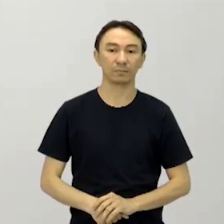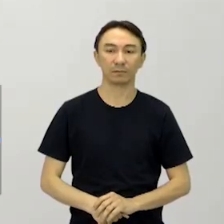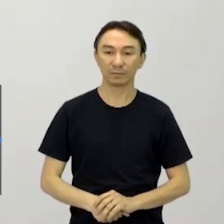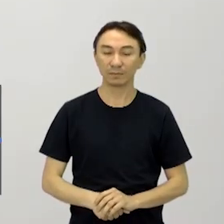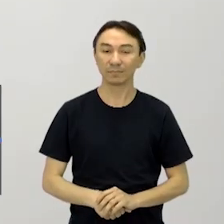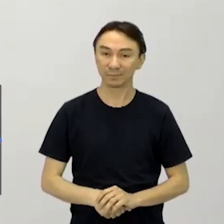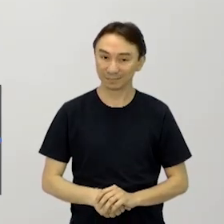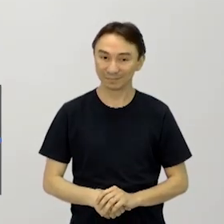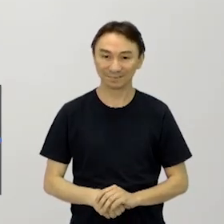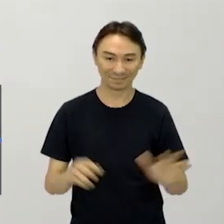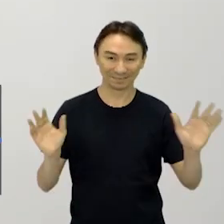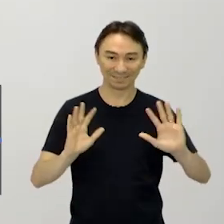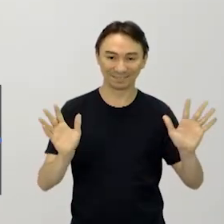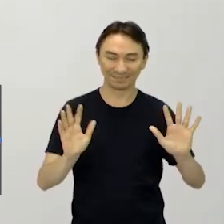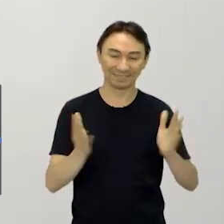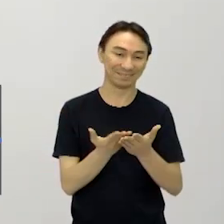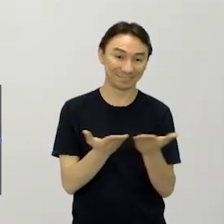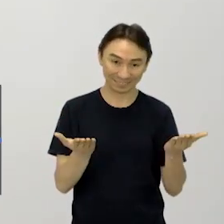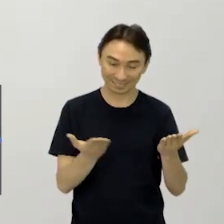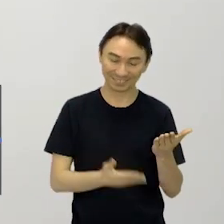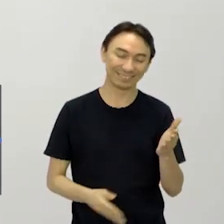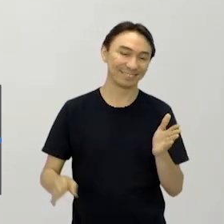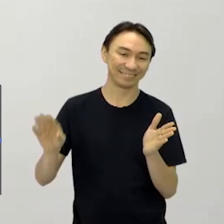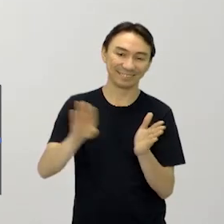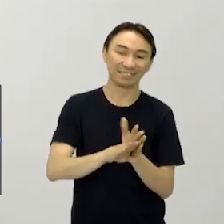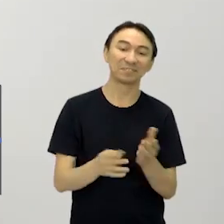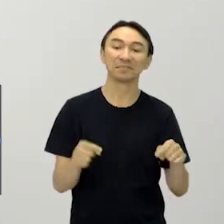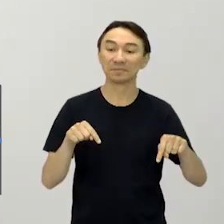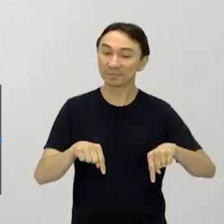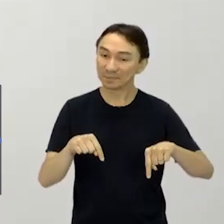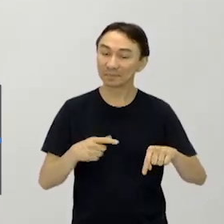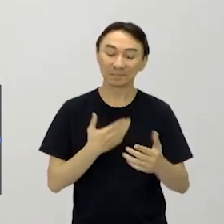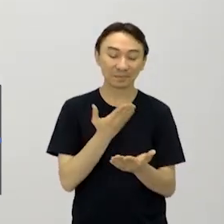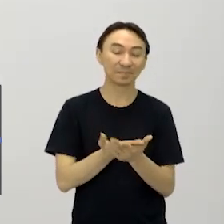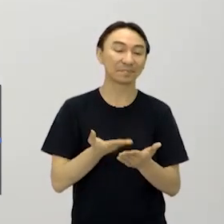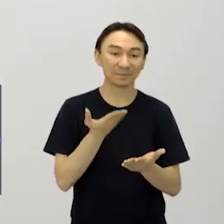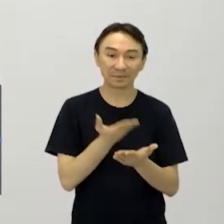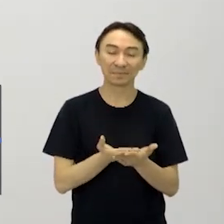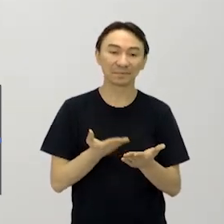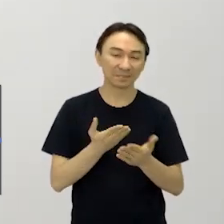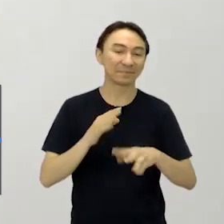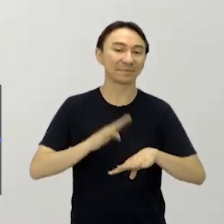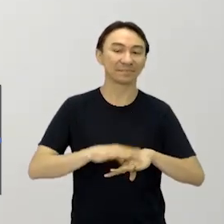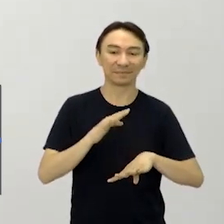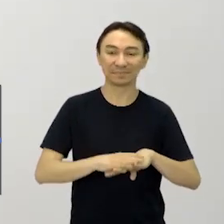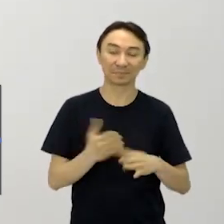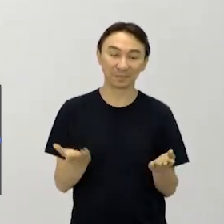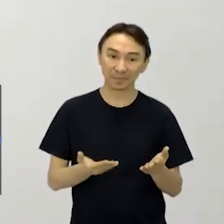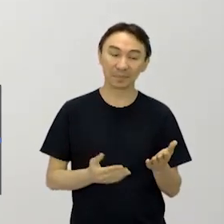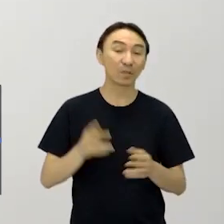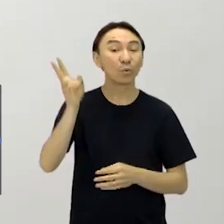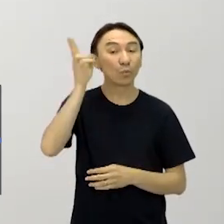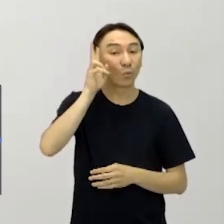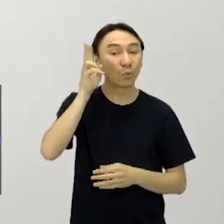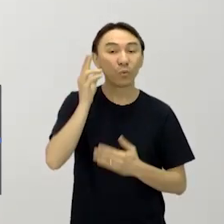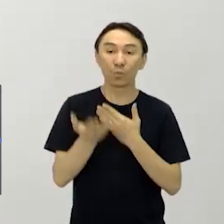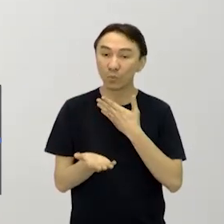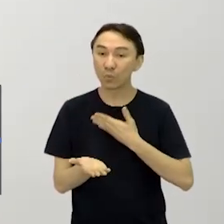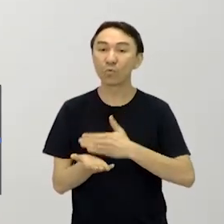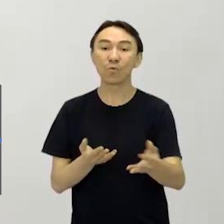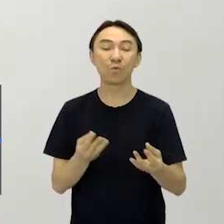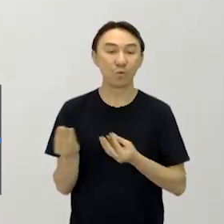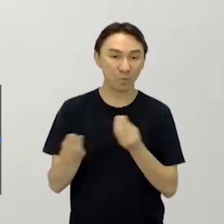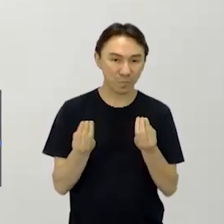Oi, gente, que bom que vocês chegaram aqui para a nossa aulinha de matemática. Vamos abrir a nossa segunda-feira falando mais um pouco sobre as